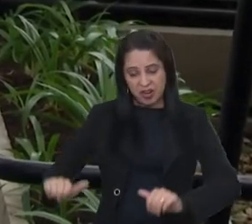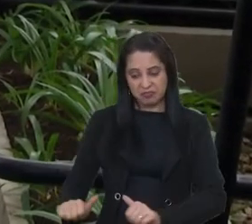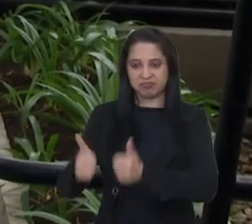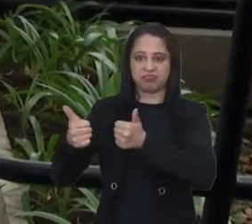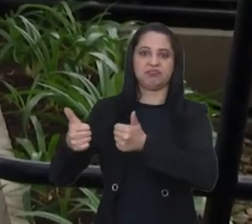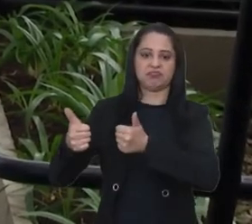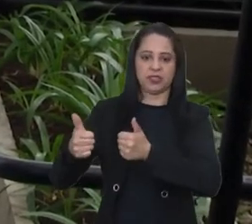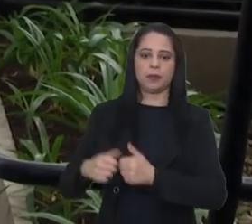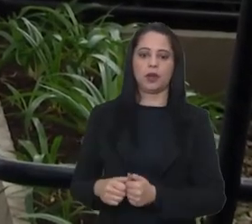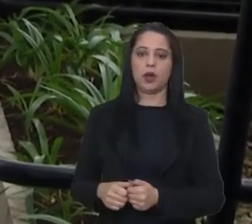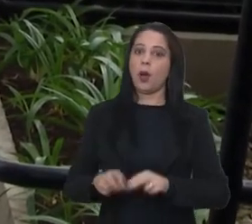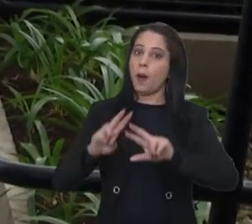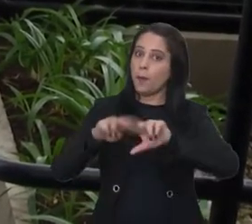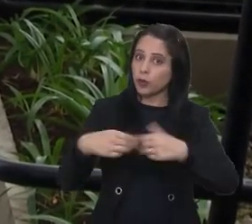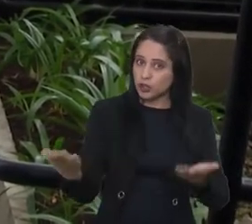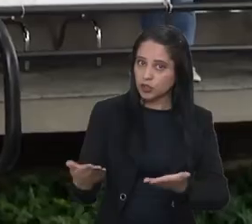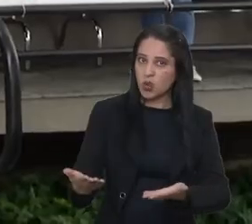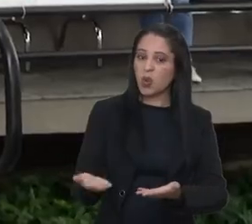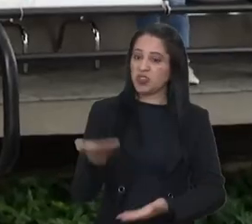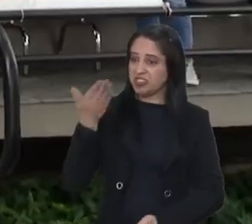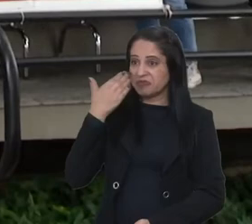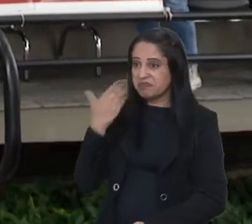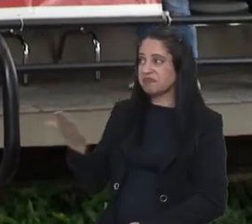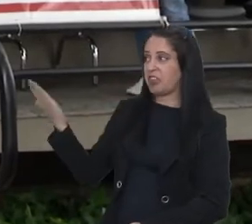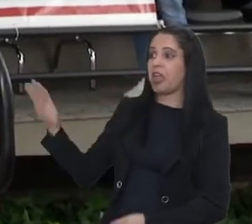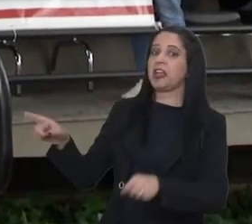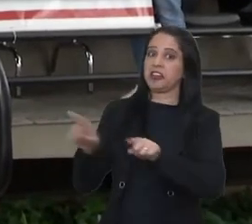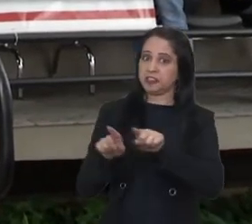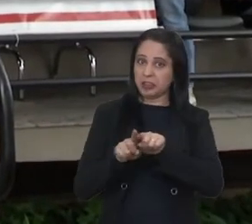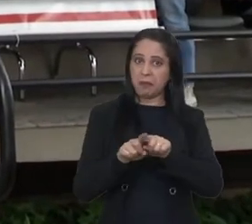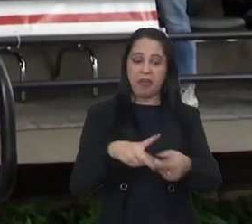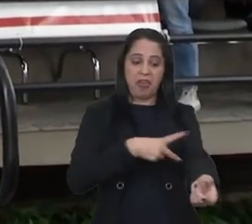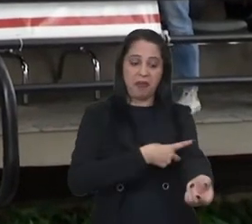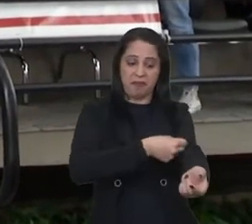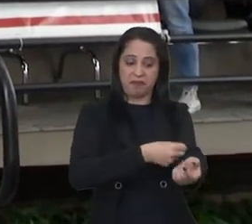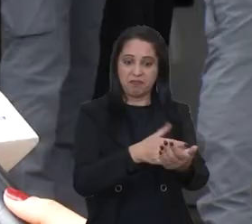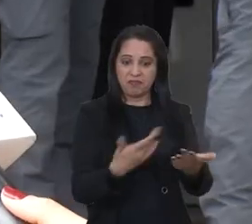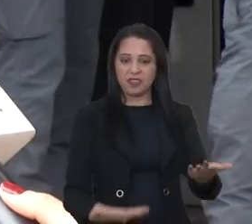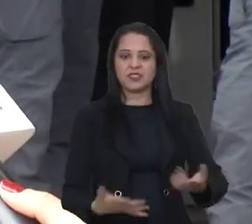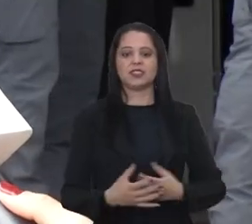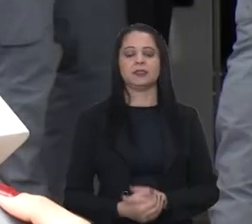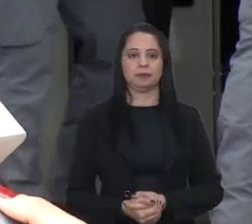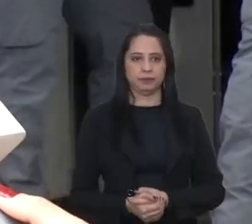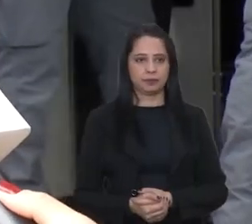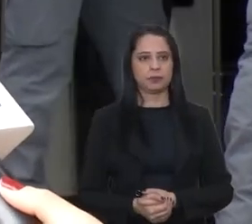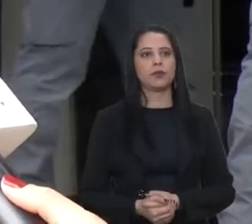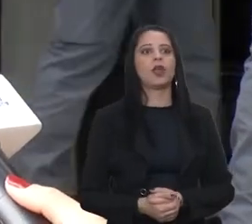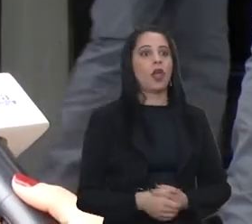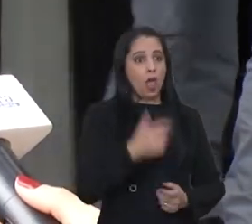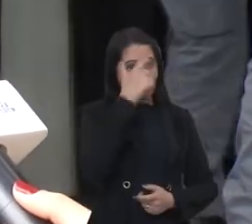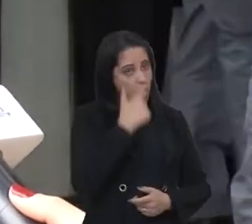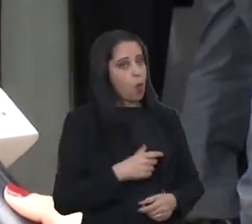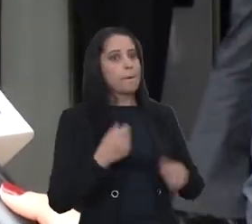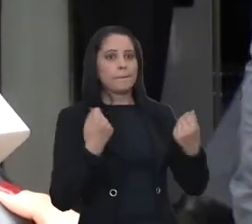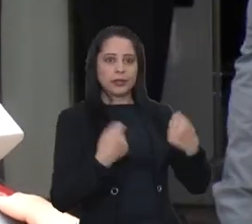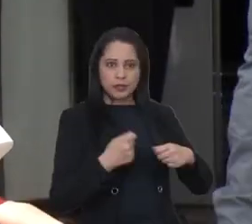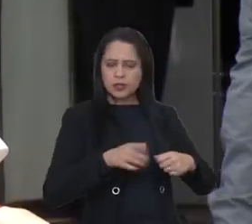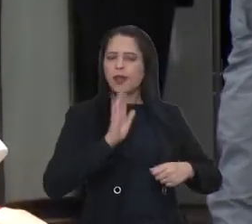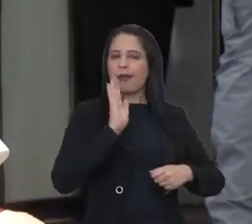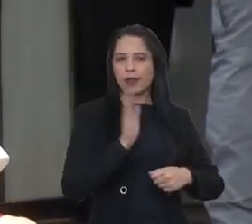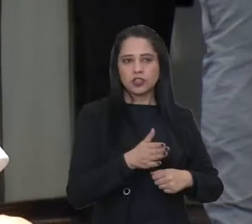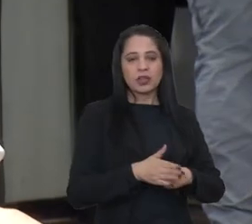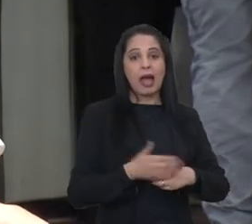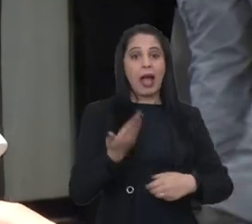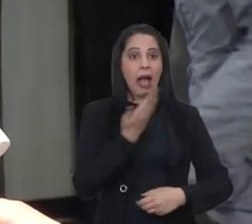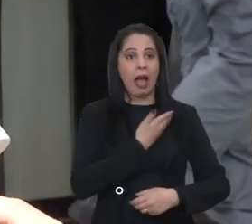fundamentais para que ele se recuperasse por isso hoje se tornou um doador tive muito que receber sangue